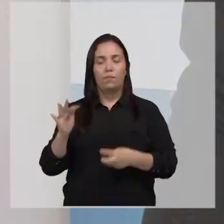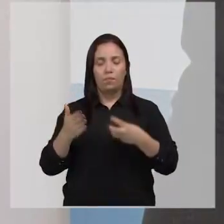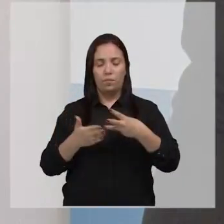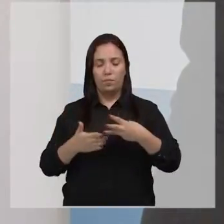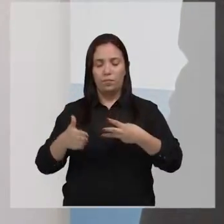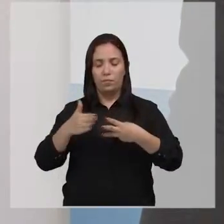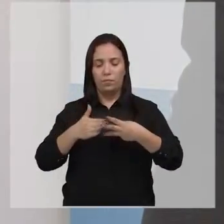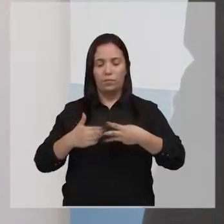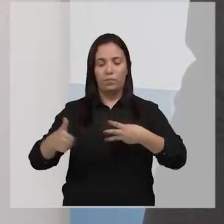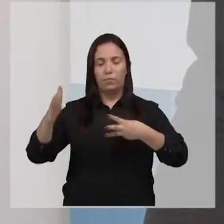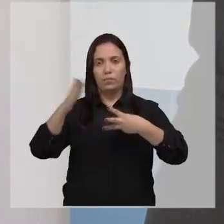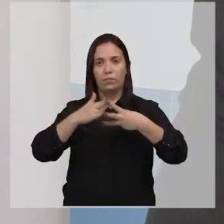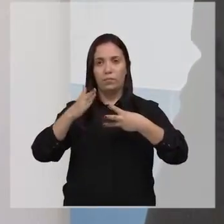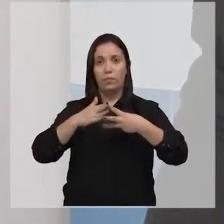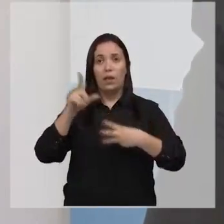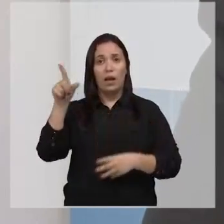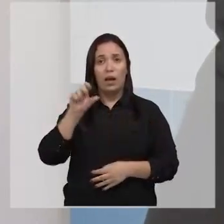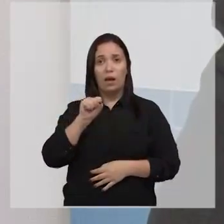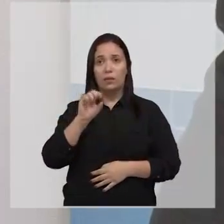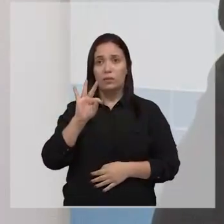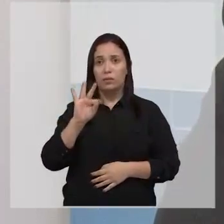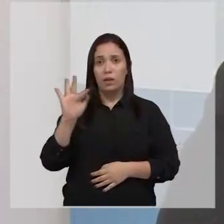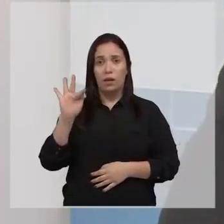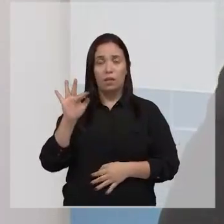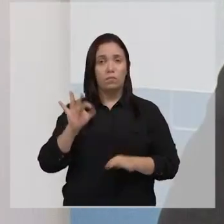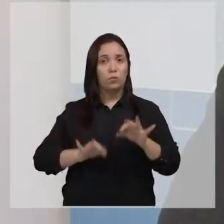coisa boa? O Supremo não julga nunca.